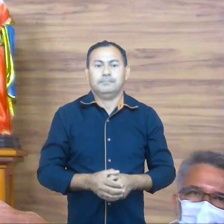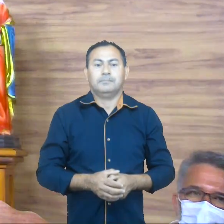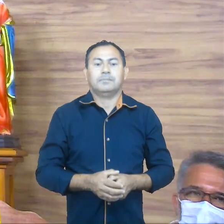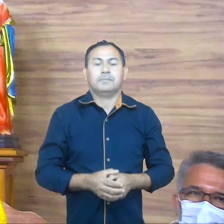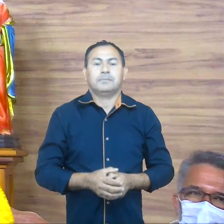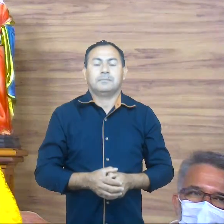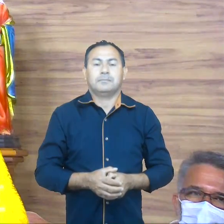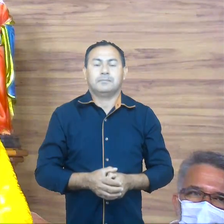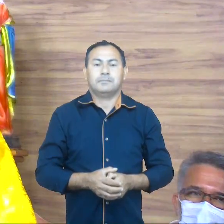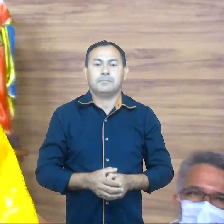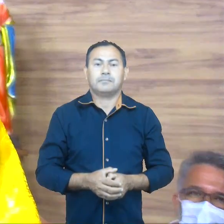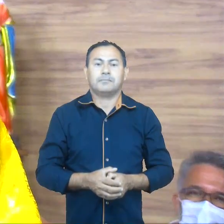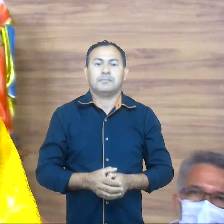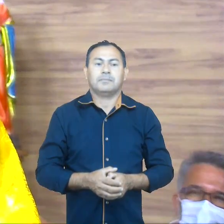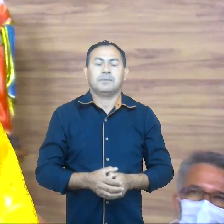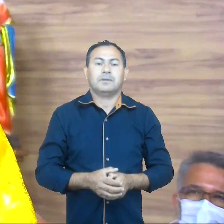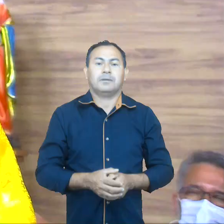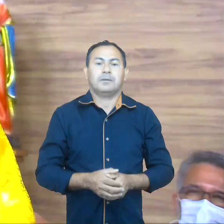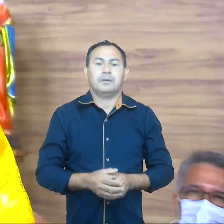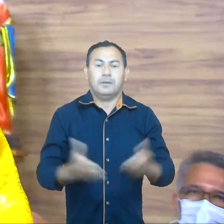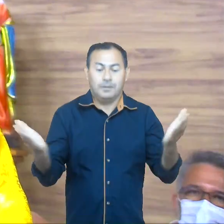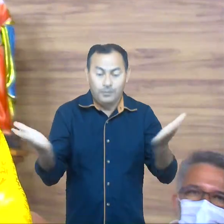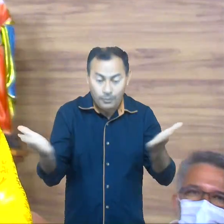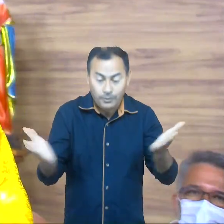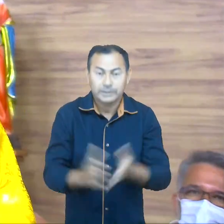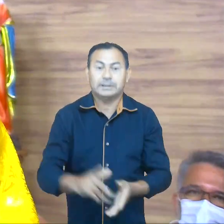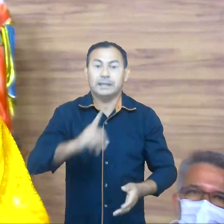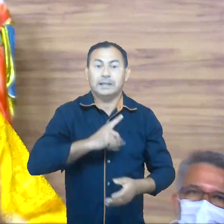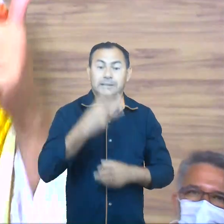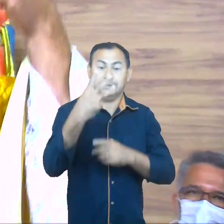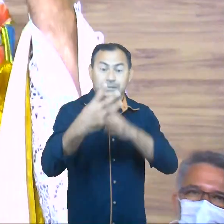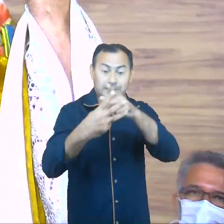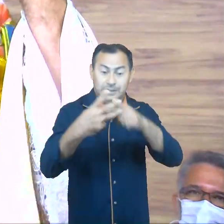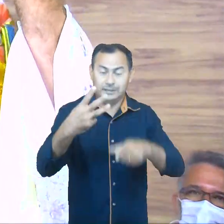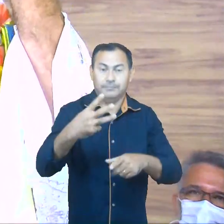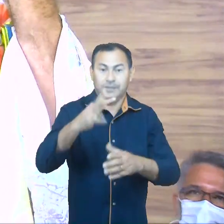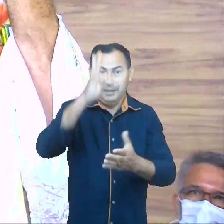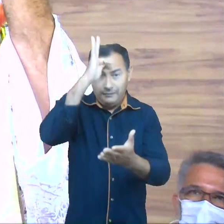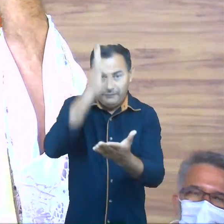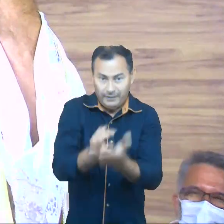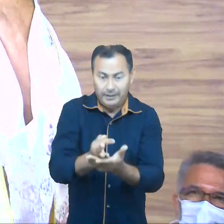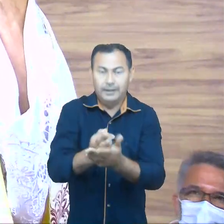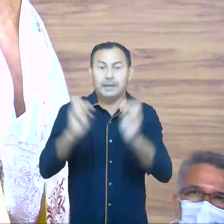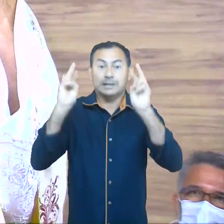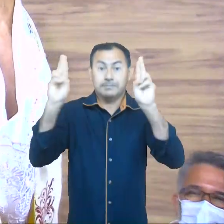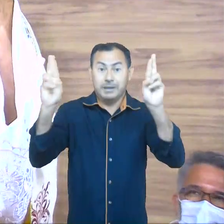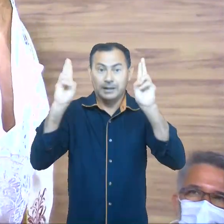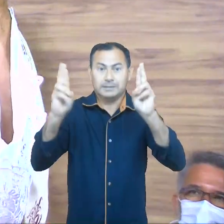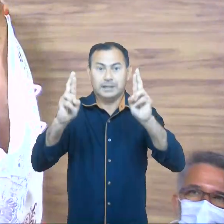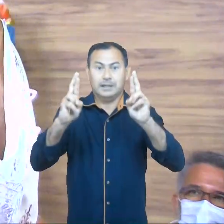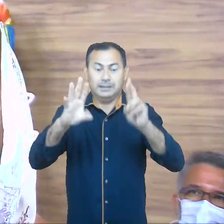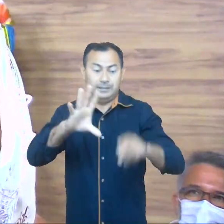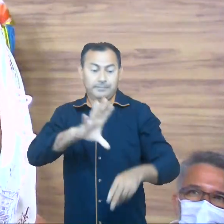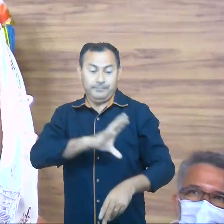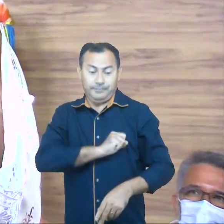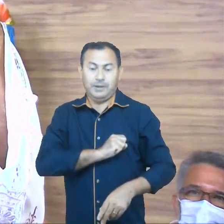atualmente permanece essas três coisas: fé, esperança e